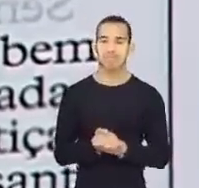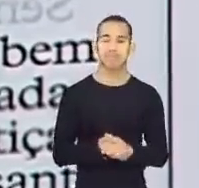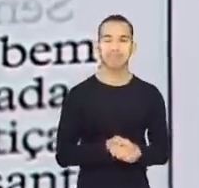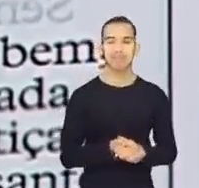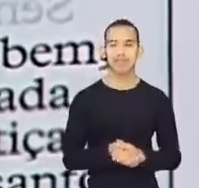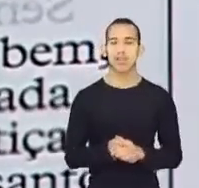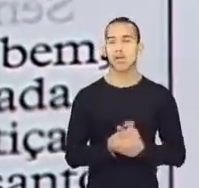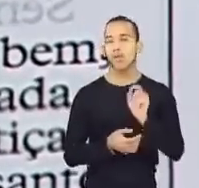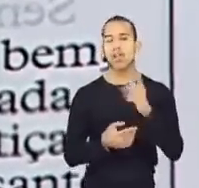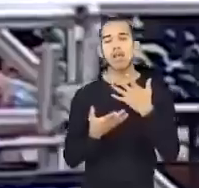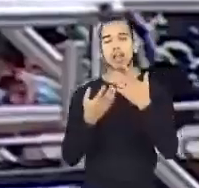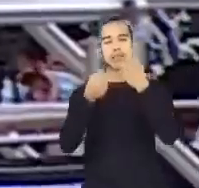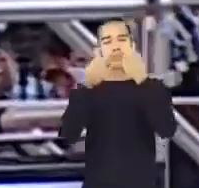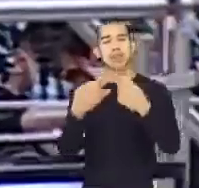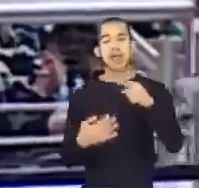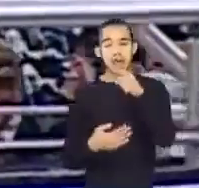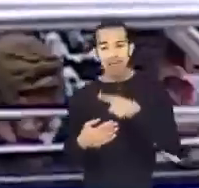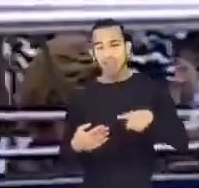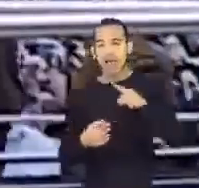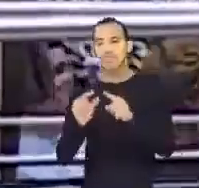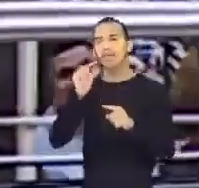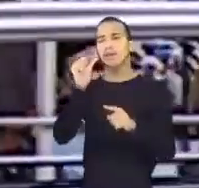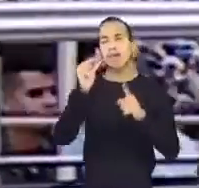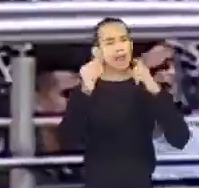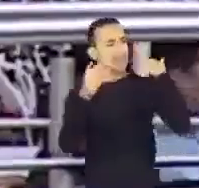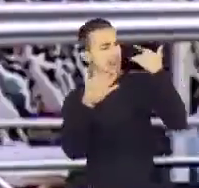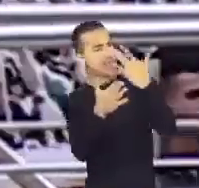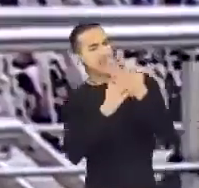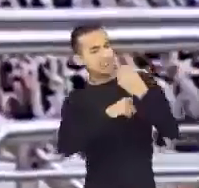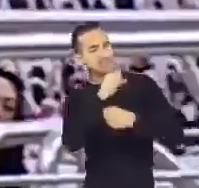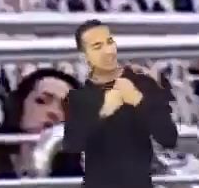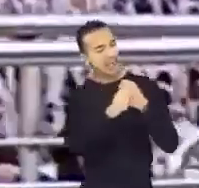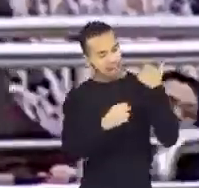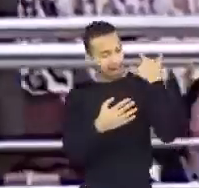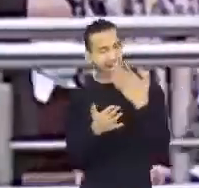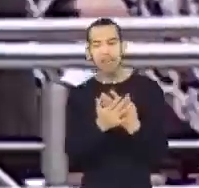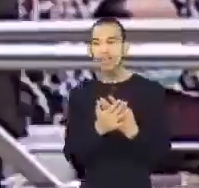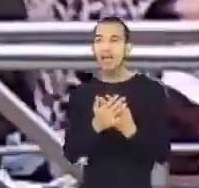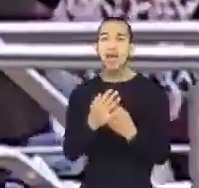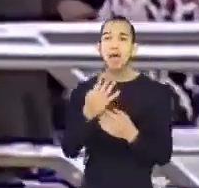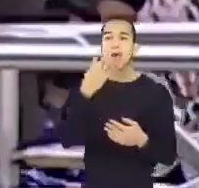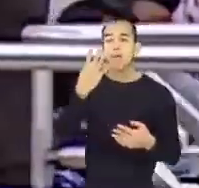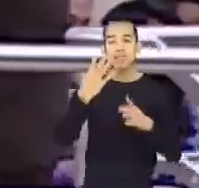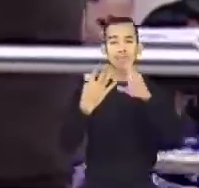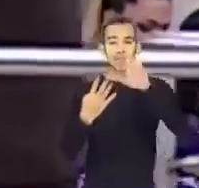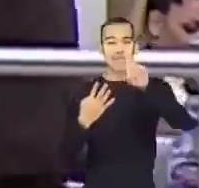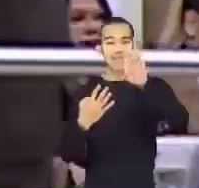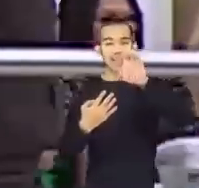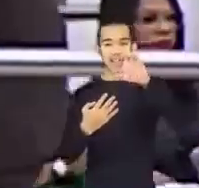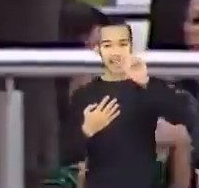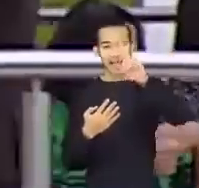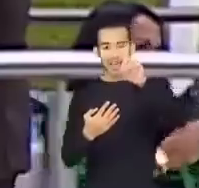O que eu quero dizer é que nessas poucas décadas, são 4 décadas e alguma